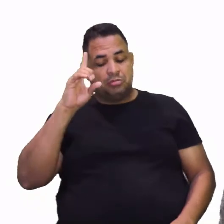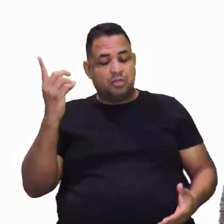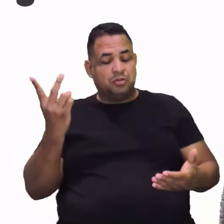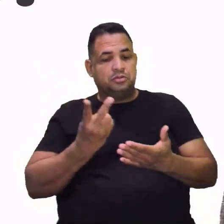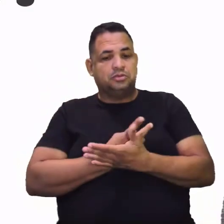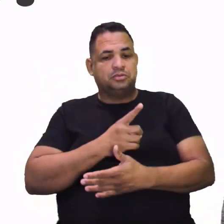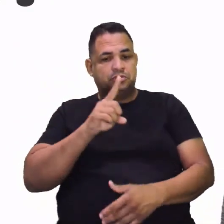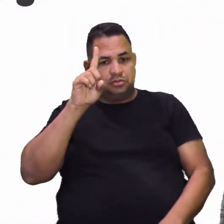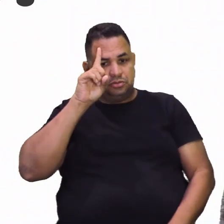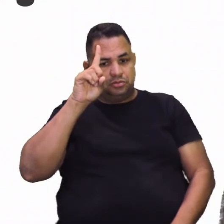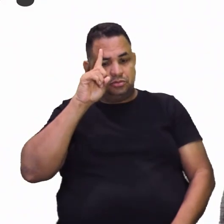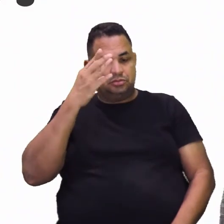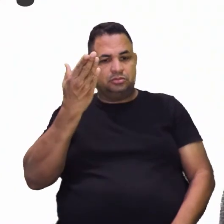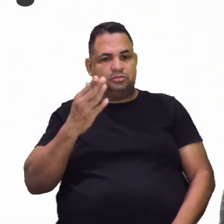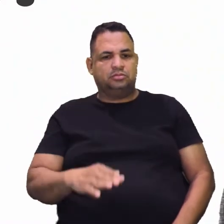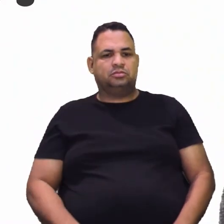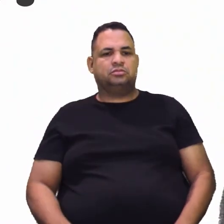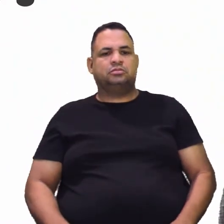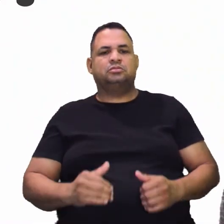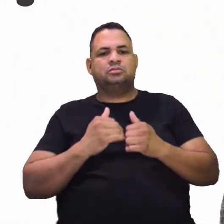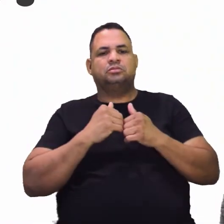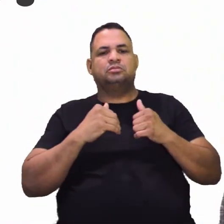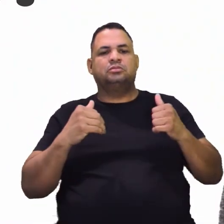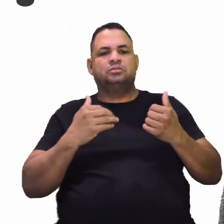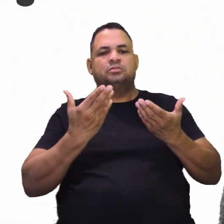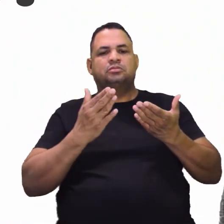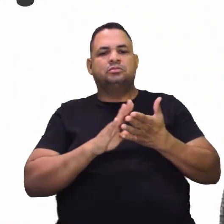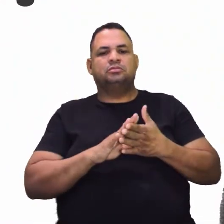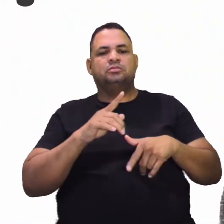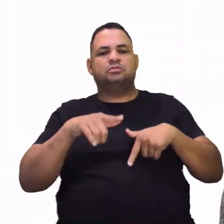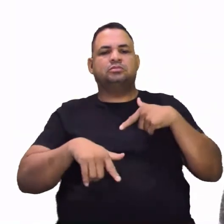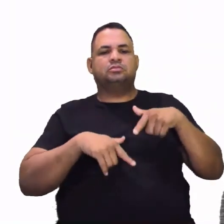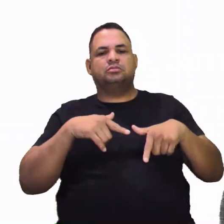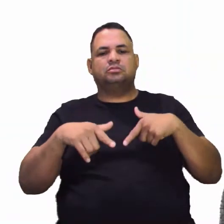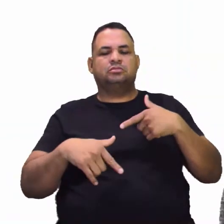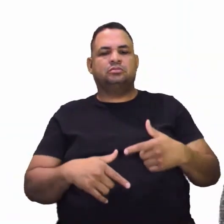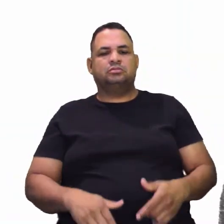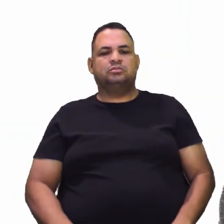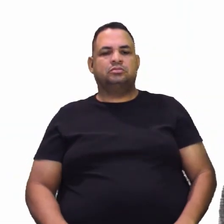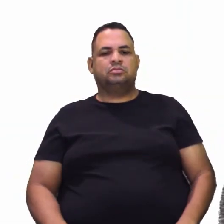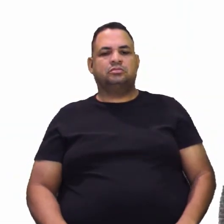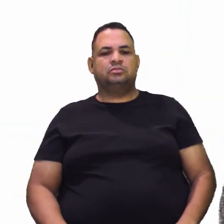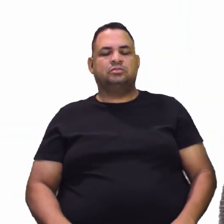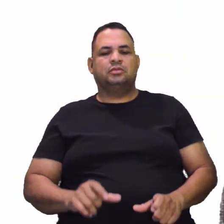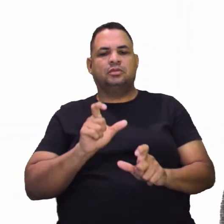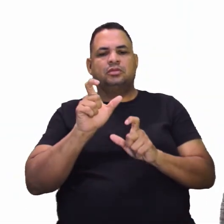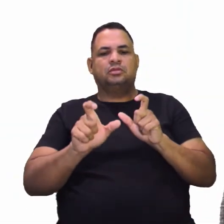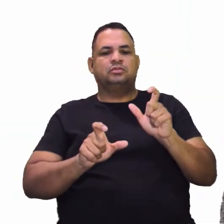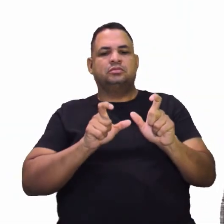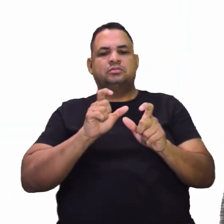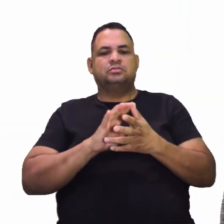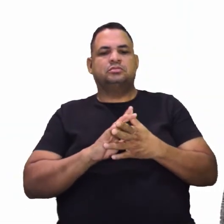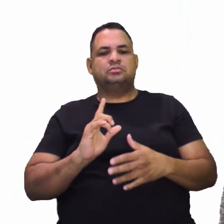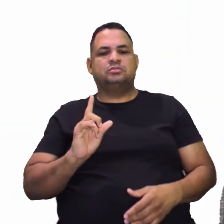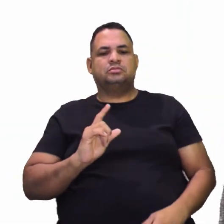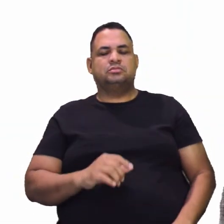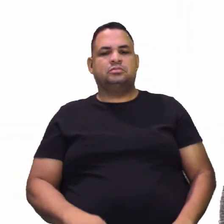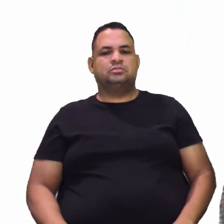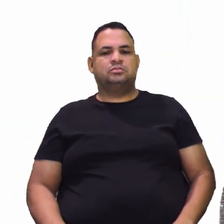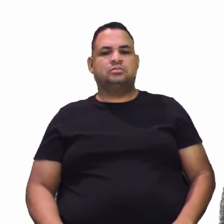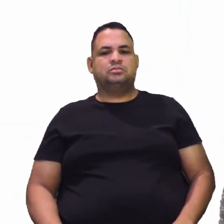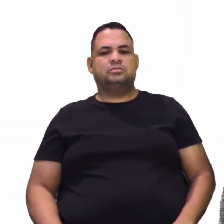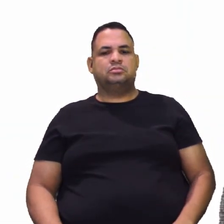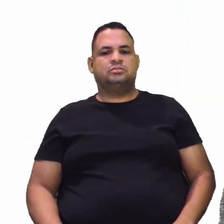rotina diária. E o everyday separado, ele trabalha como o quê? Como advérbio, e aqui não seria